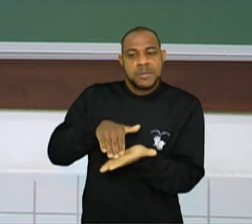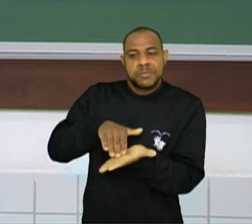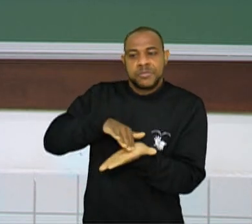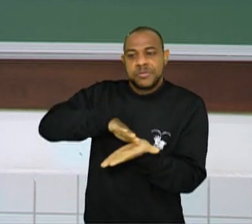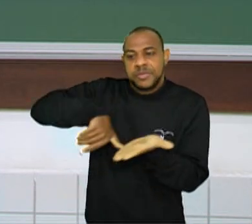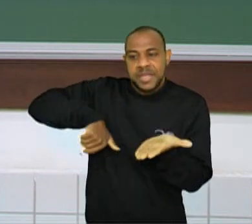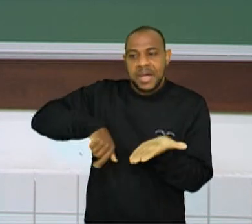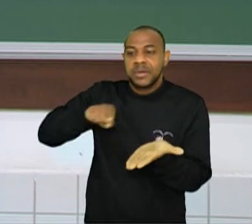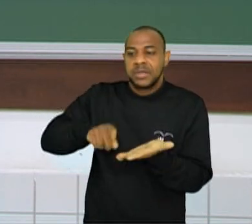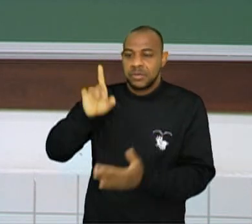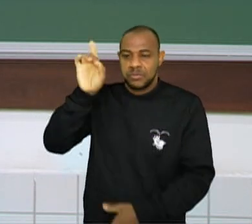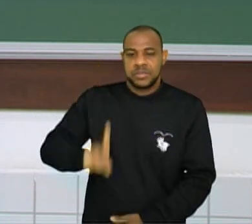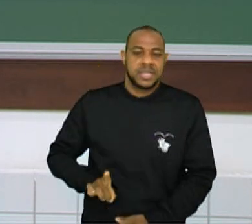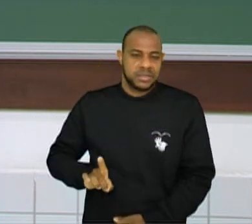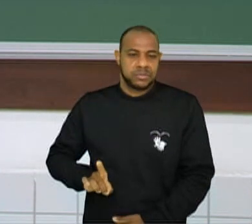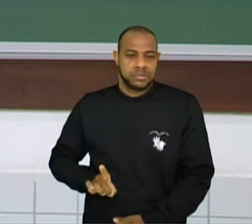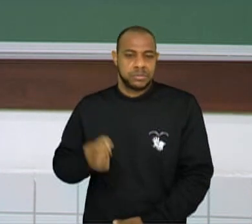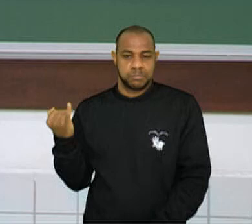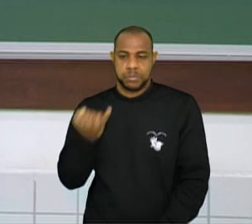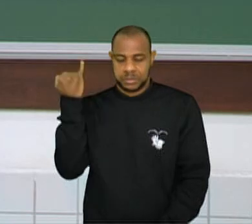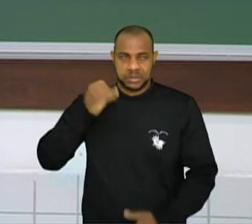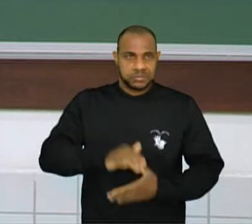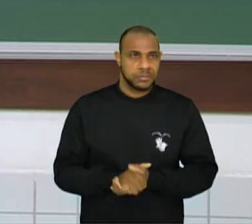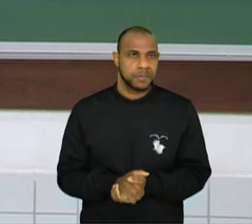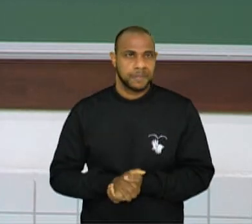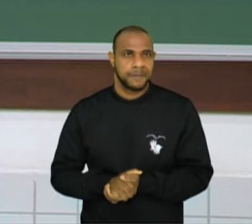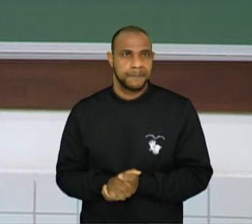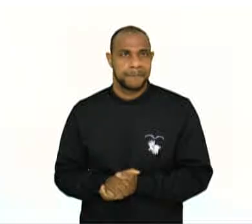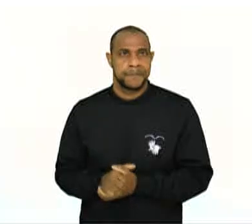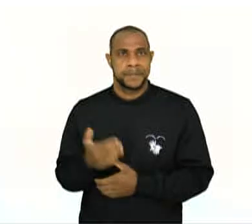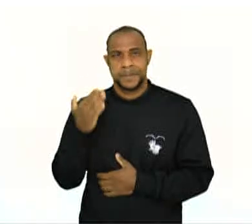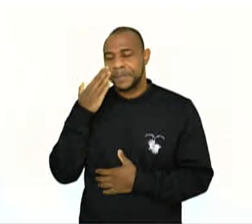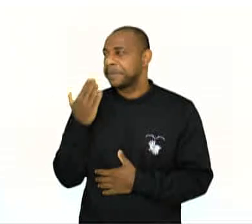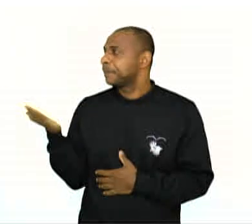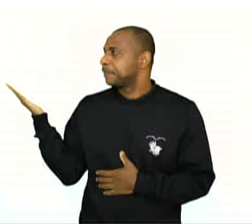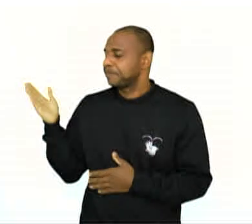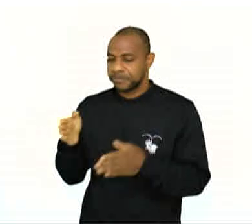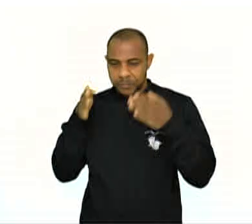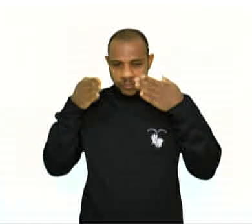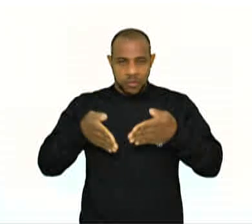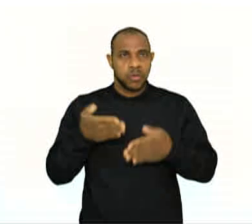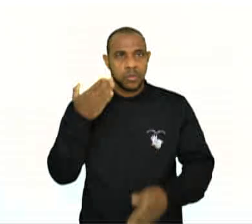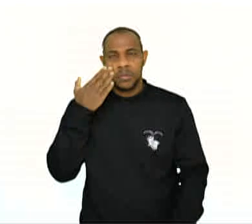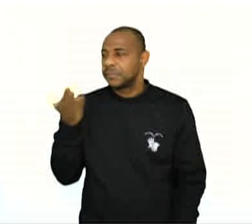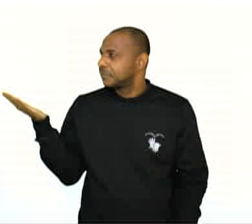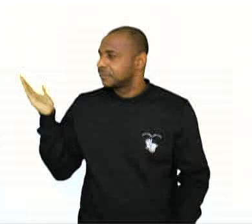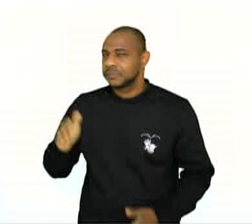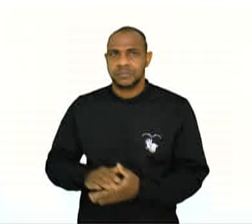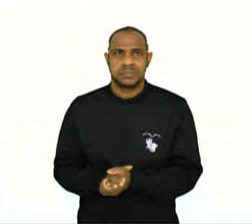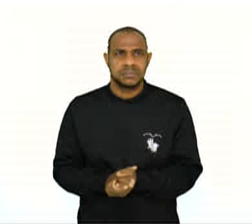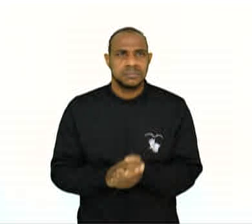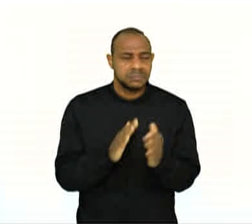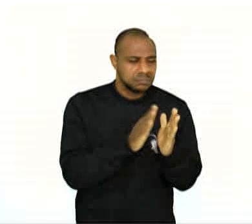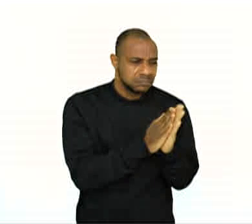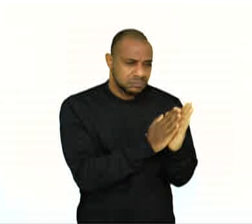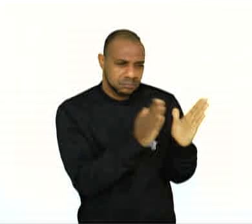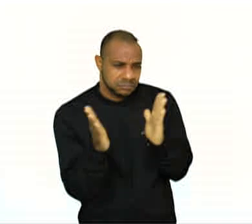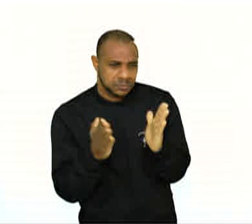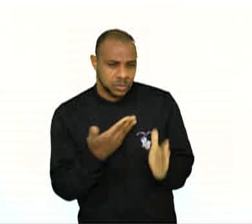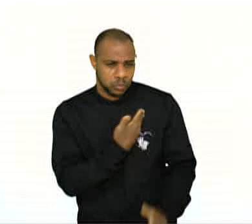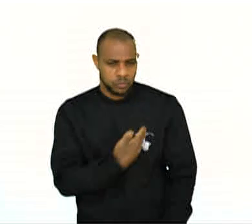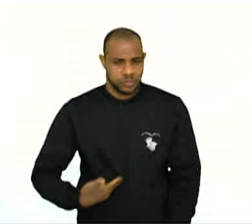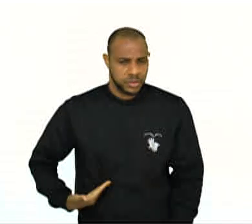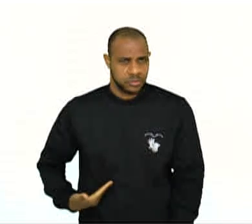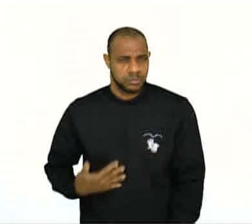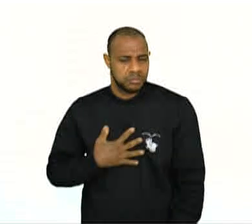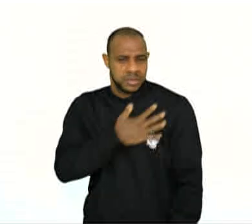aqueles direitos que são fundamentais. Aí vamos a uma questão do Enem para a gente fechar. Durante o período do governo militar, era